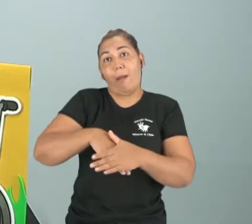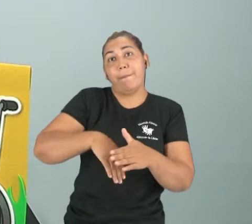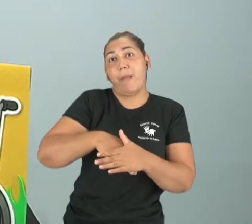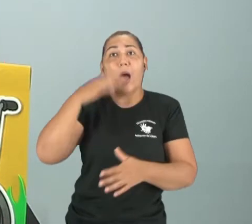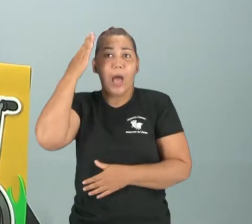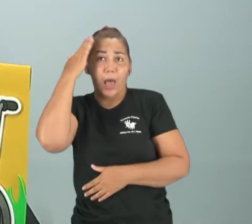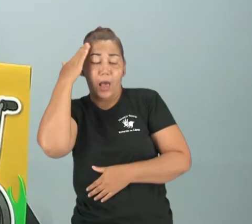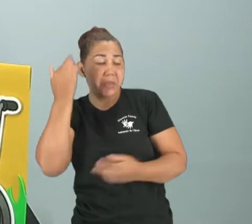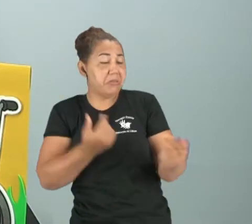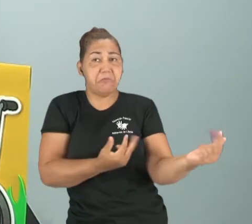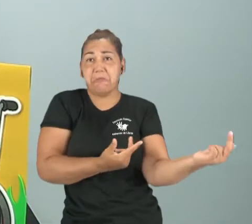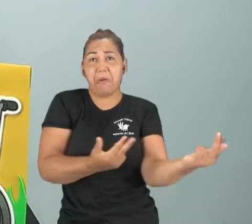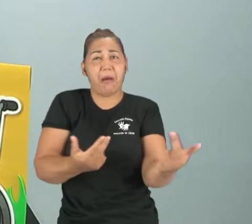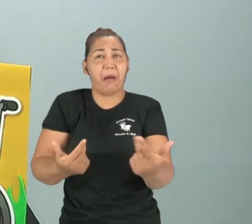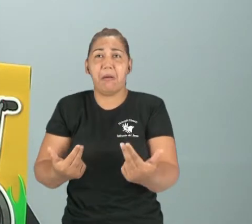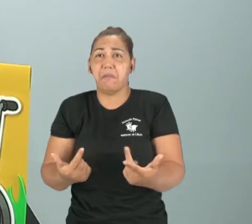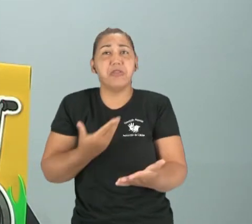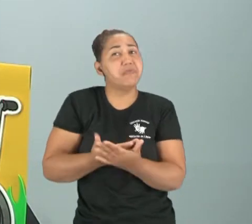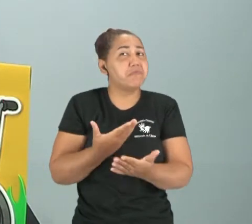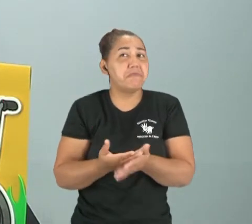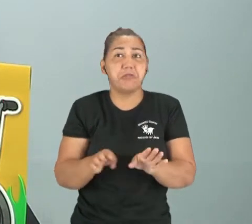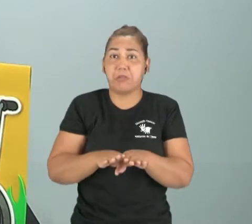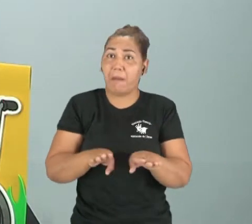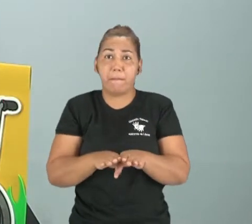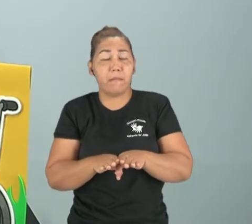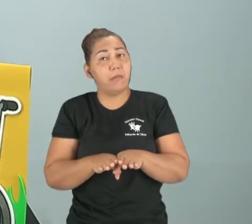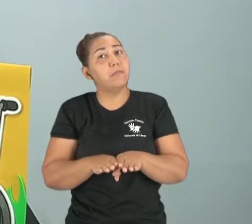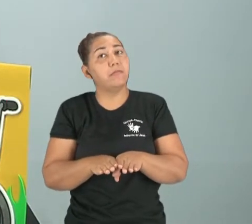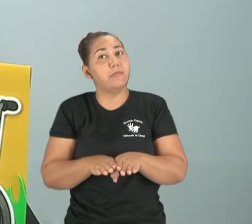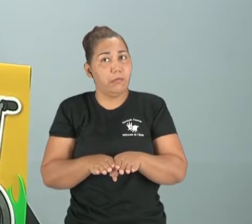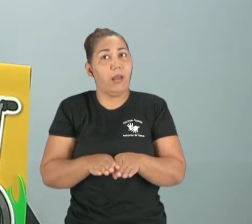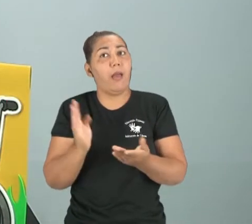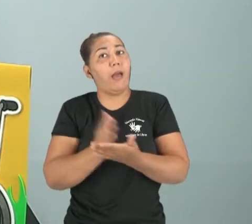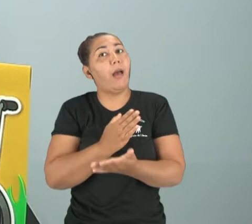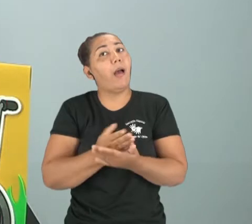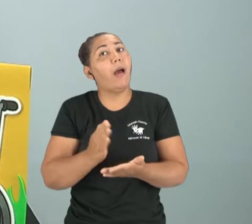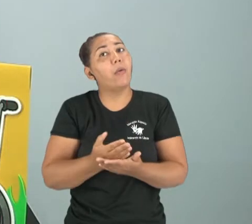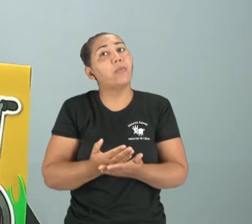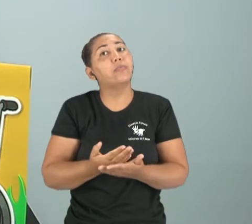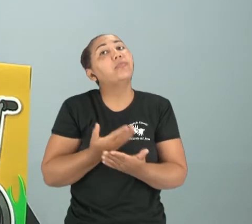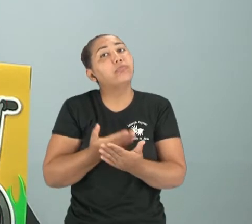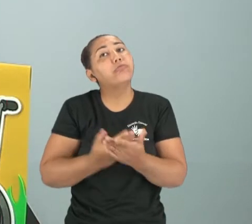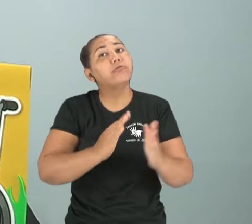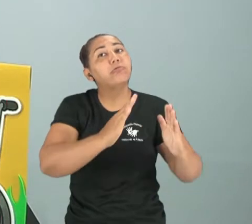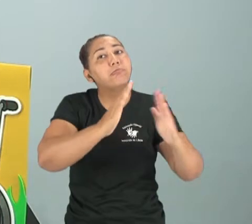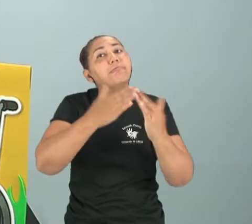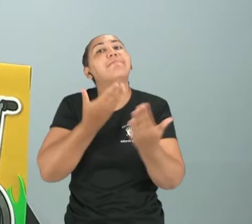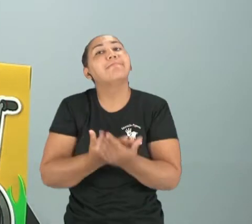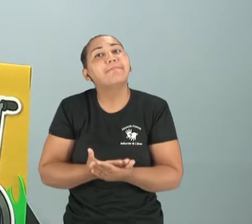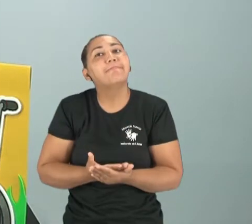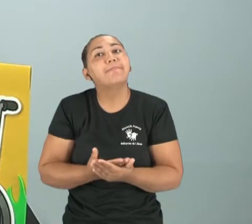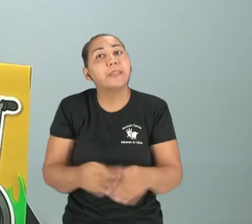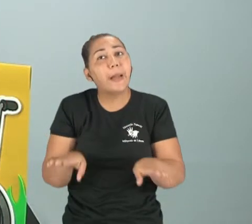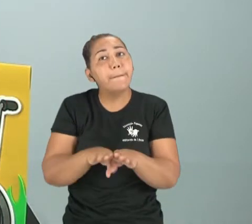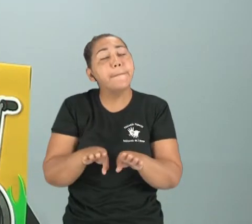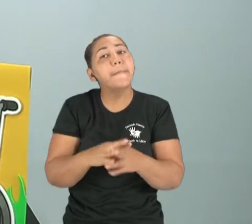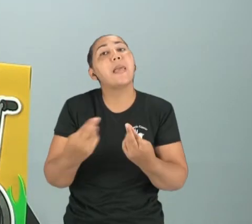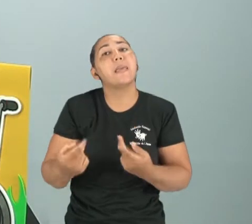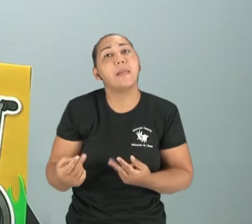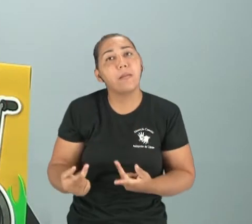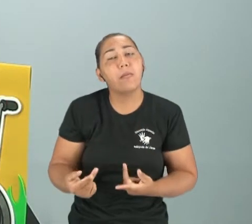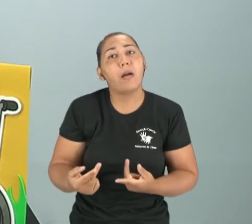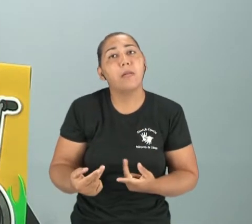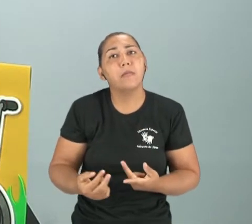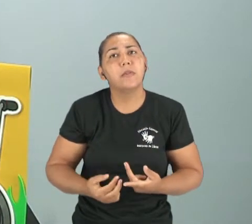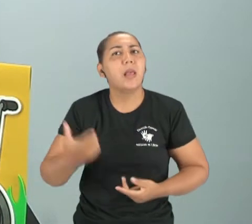como vocês. Eu estudei também. Alguns daqui estudam até na mesma escola que eu. E não tem essa